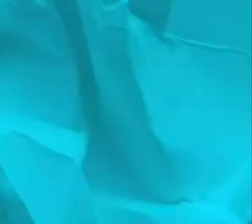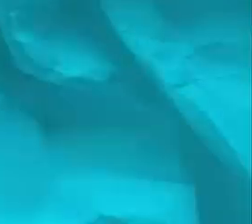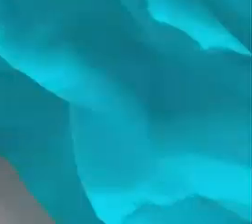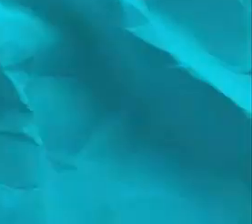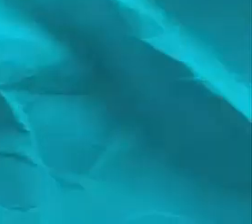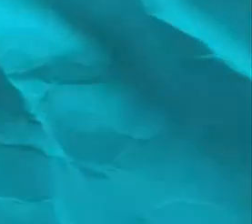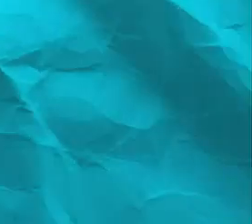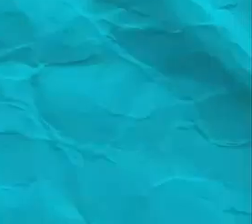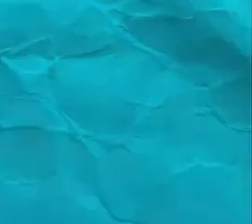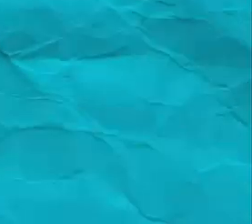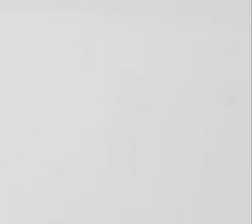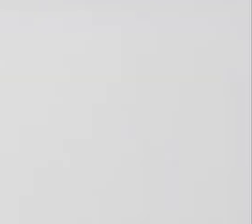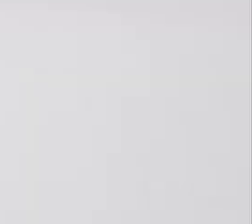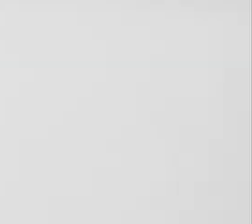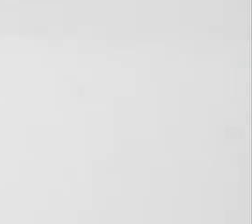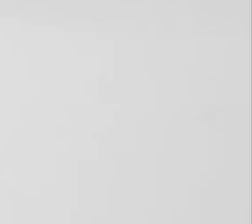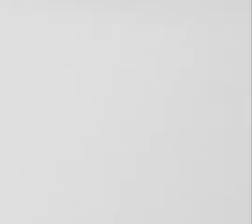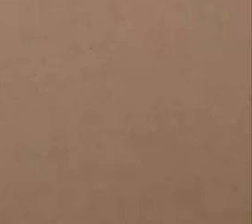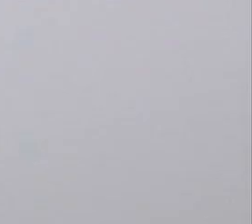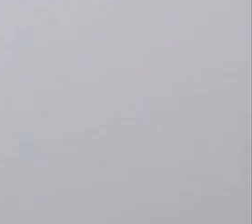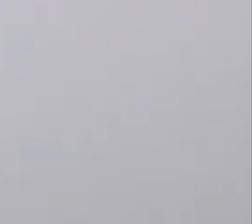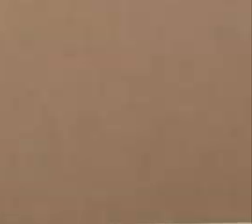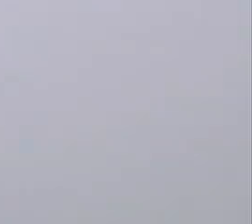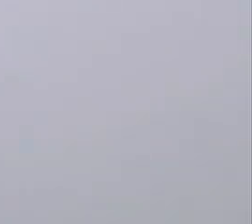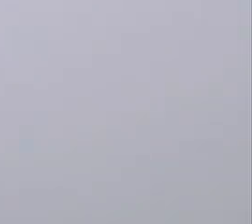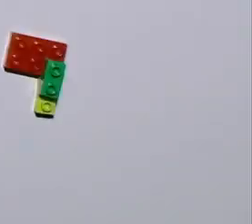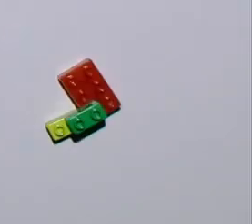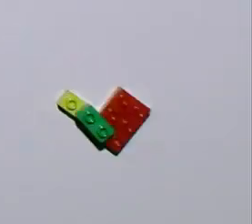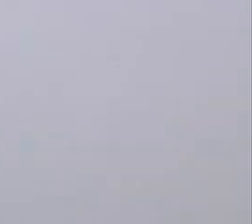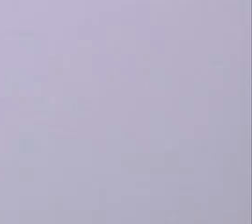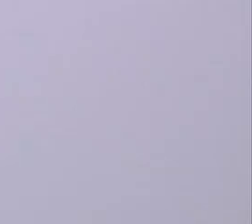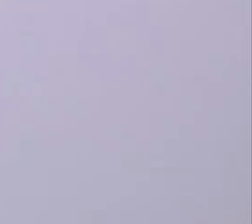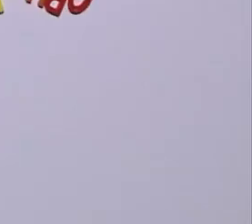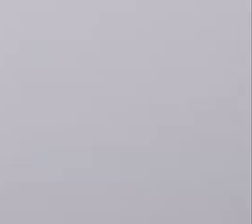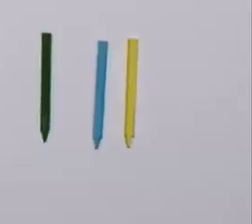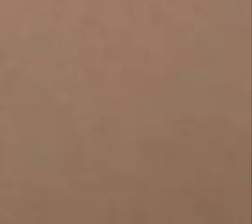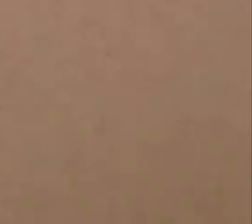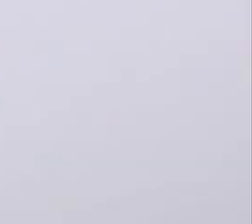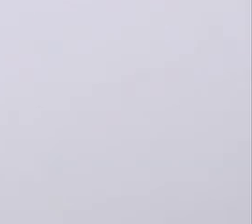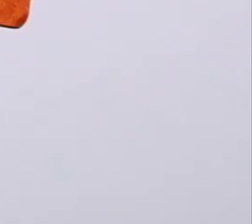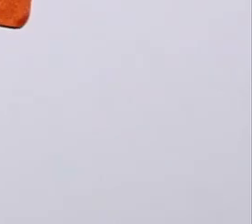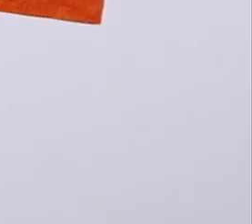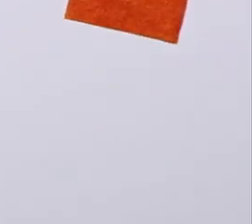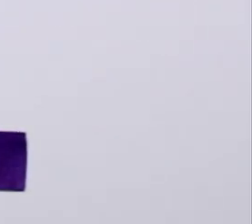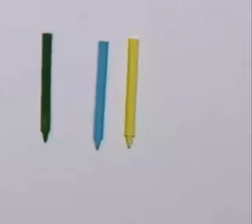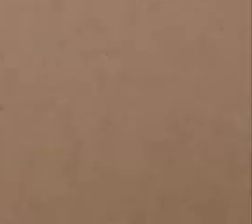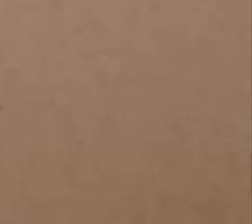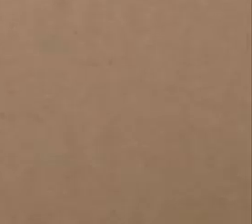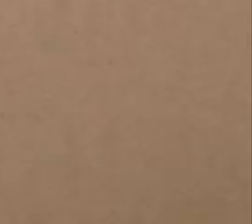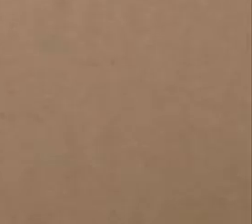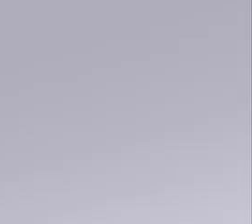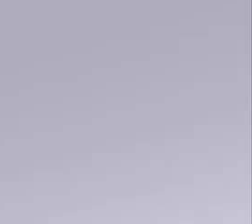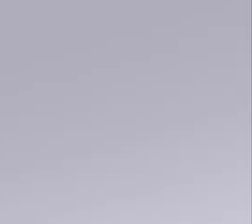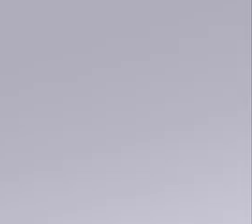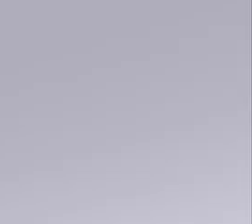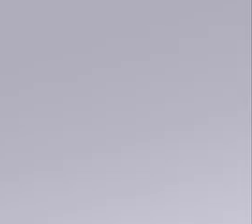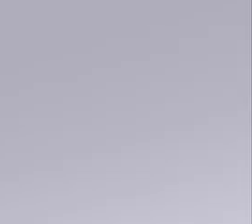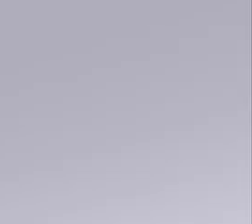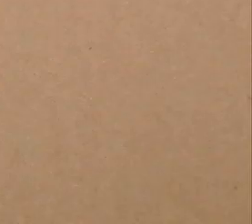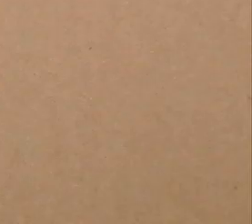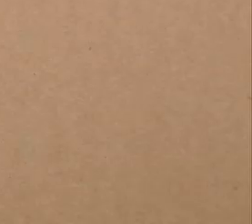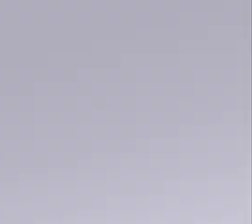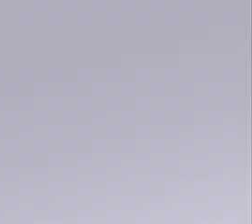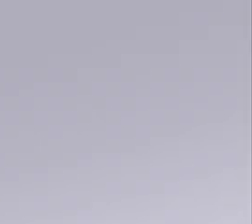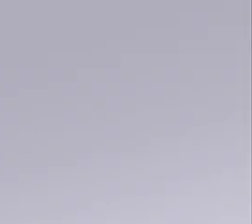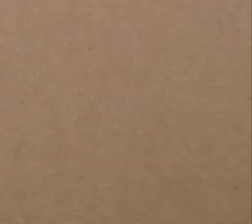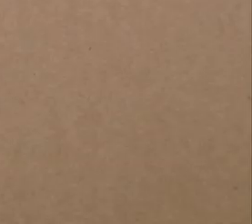Diferentes cores, diferentes estilos, diferentes texturas. Toda renovação começa em cultura. A